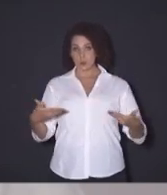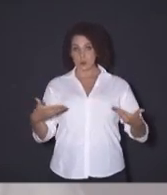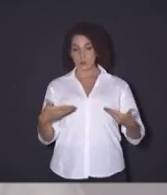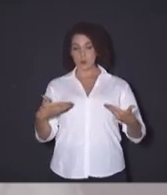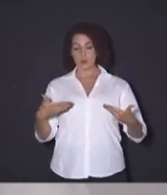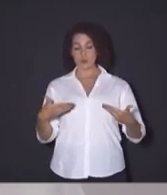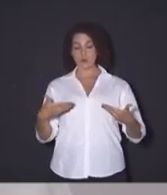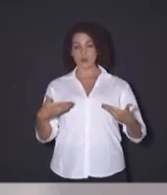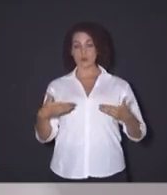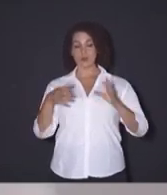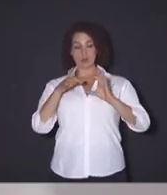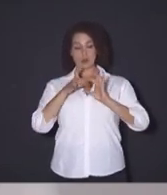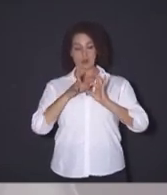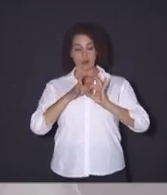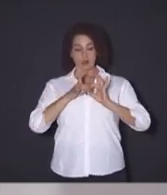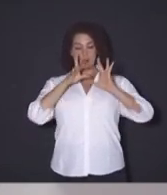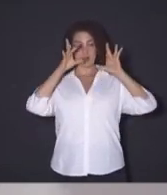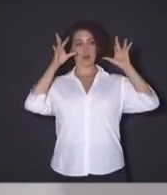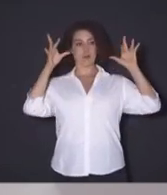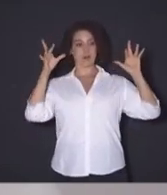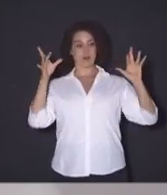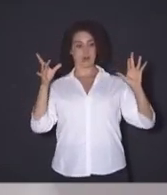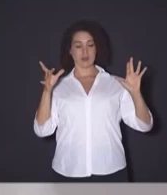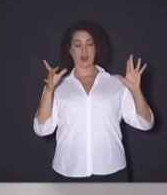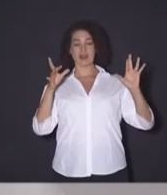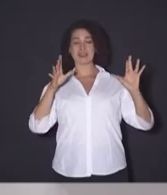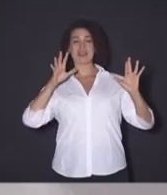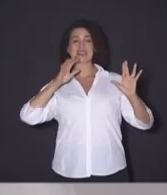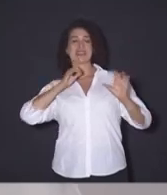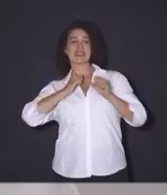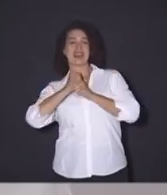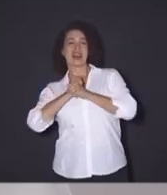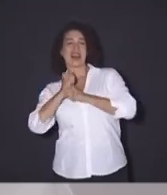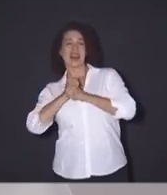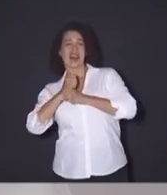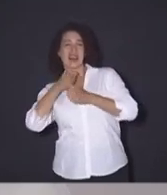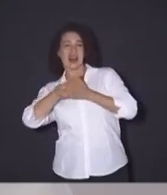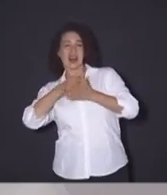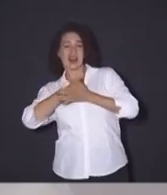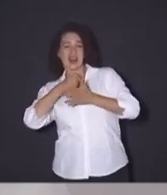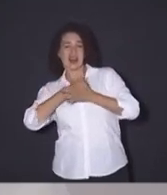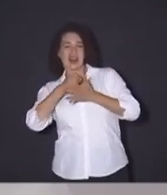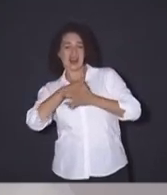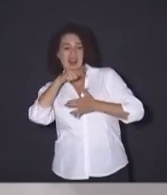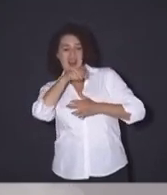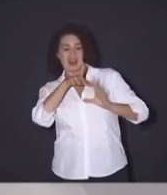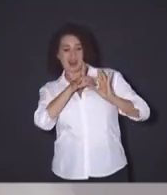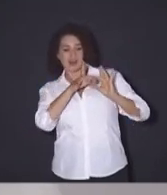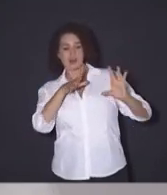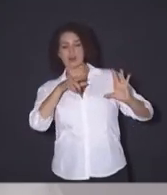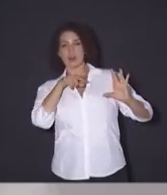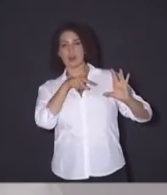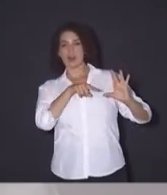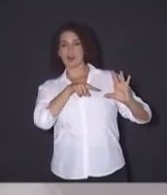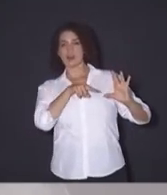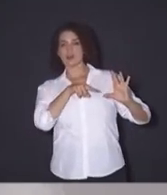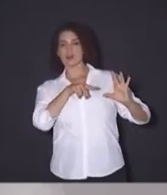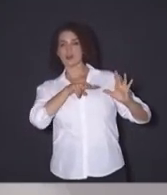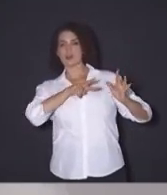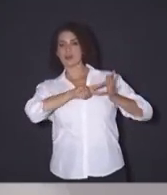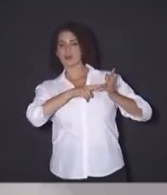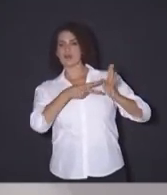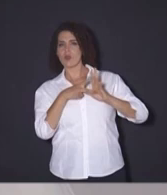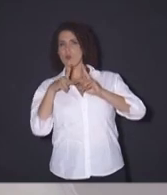liberdade construído e buscado durante séculos não deu conta não correspondeu às nossas